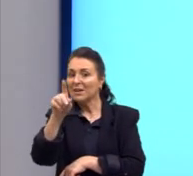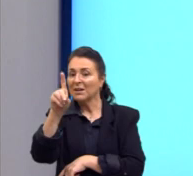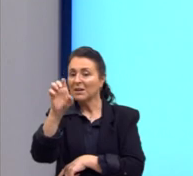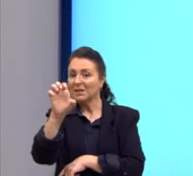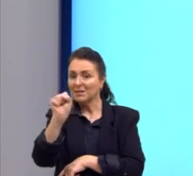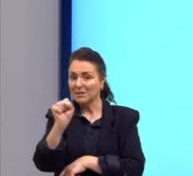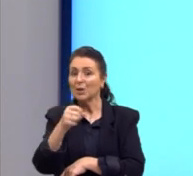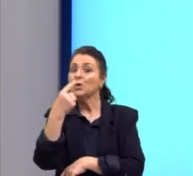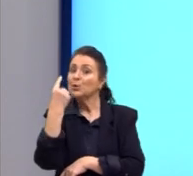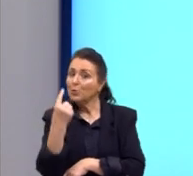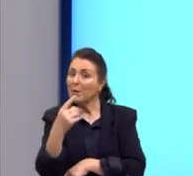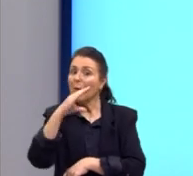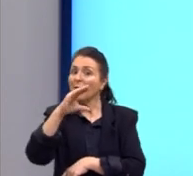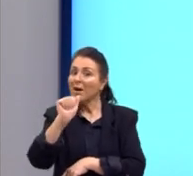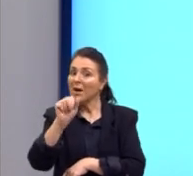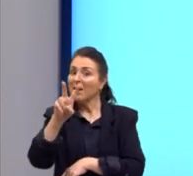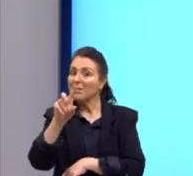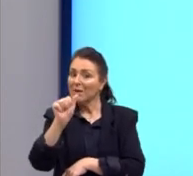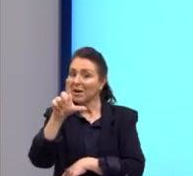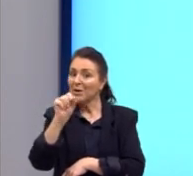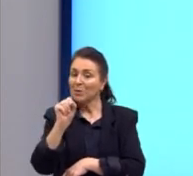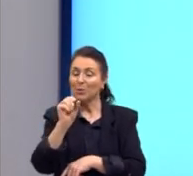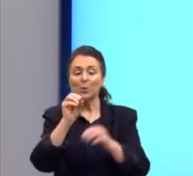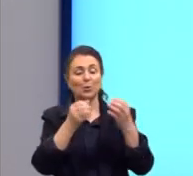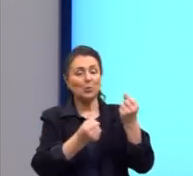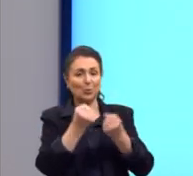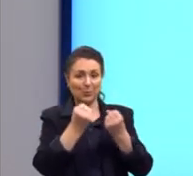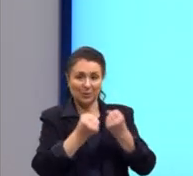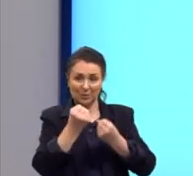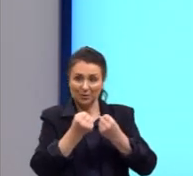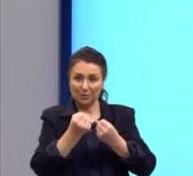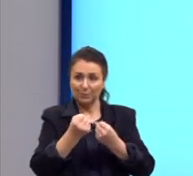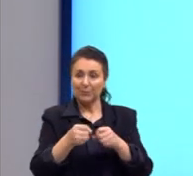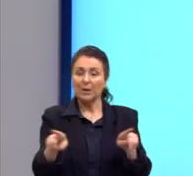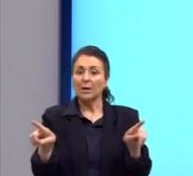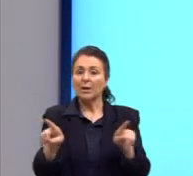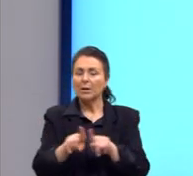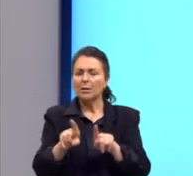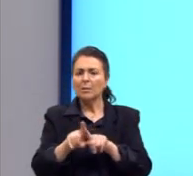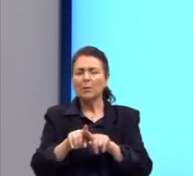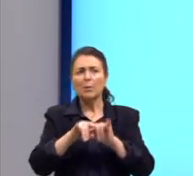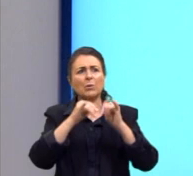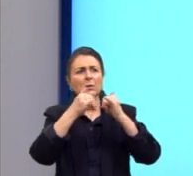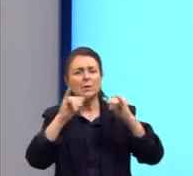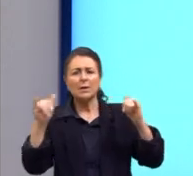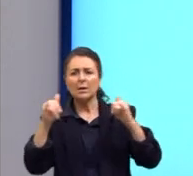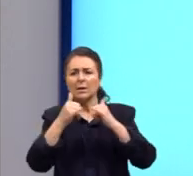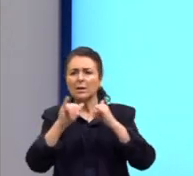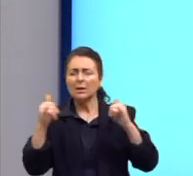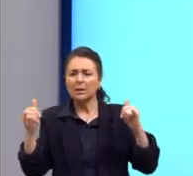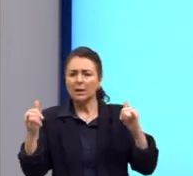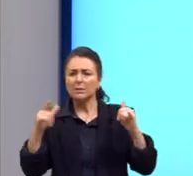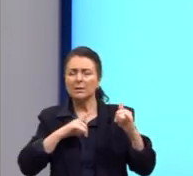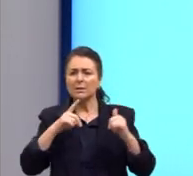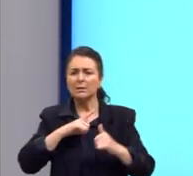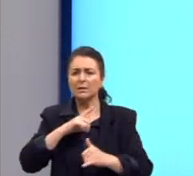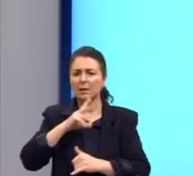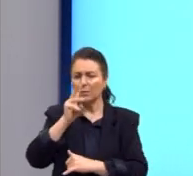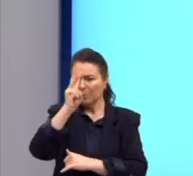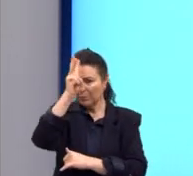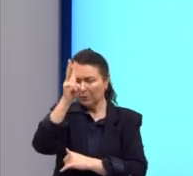em carro e aí a gente viu também né que para Equipamentos elétricos a gente também tem a potência